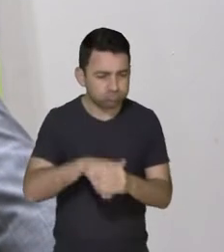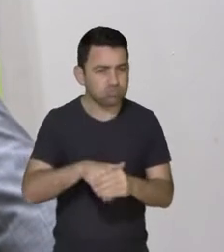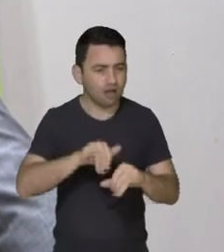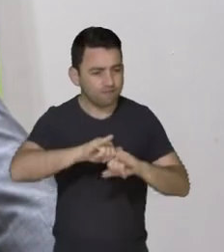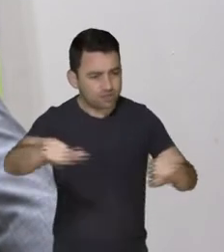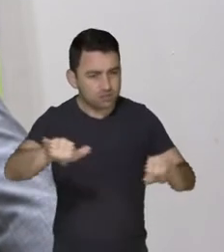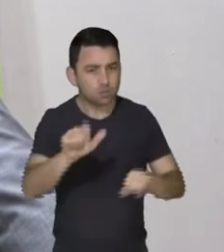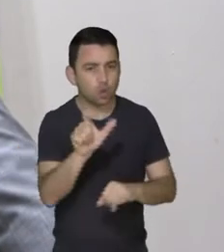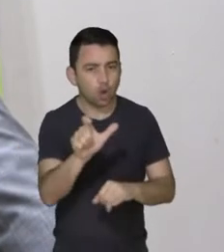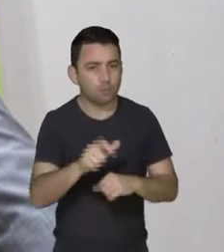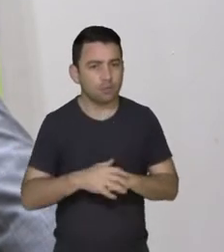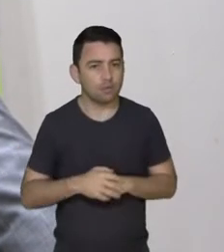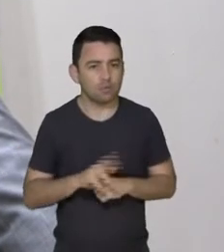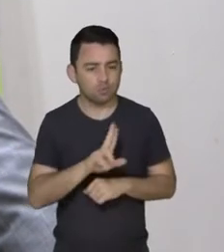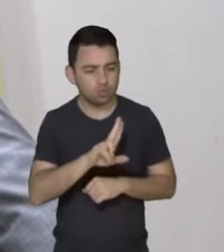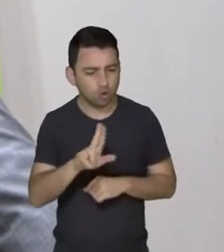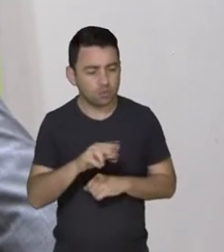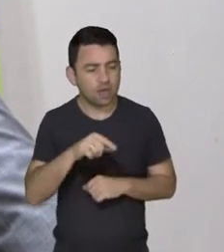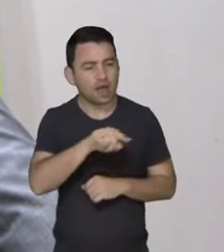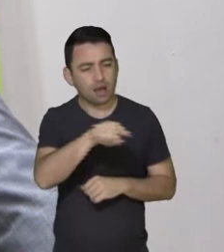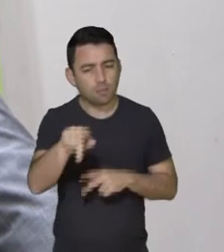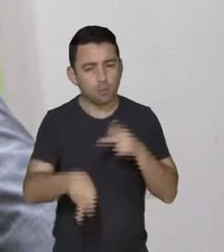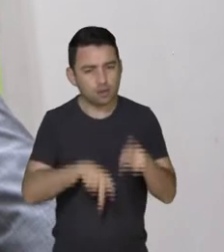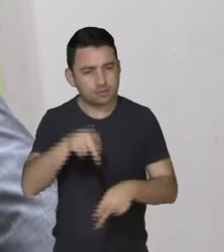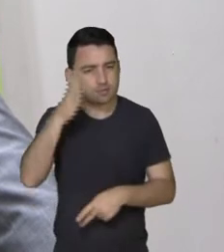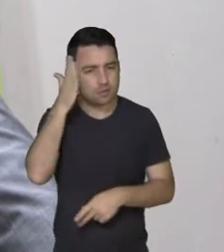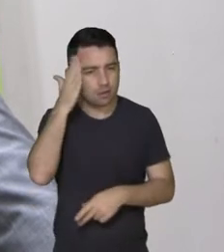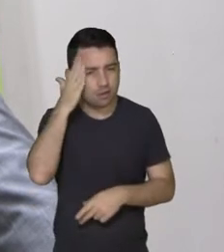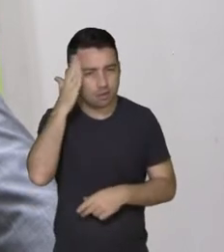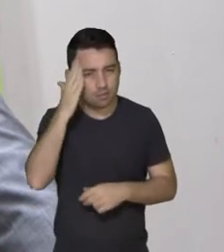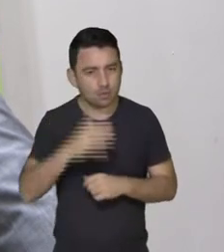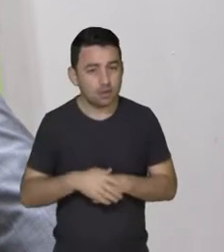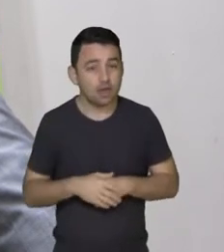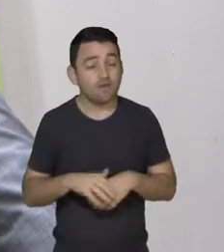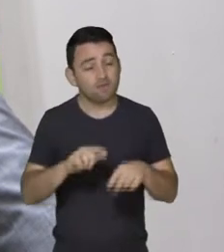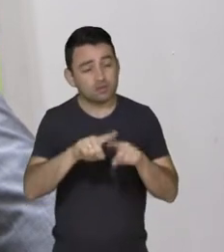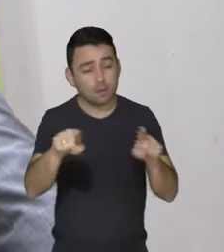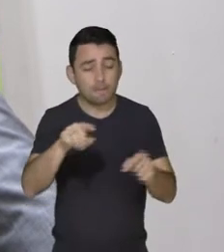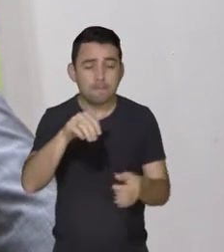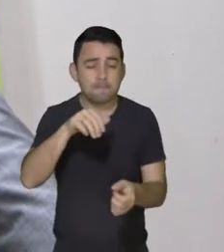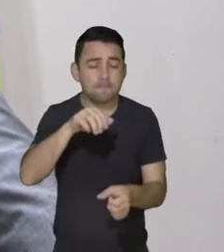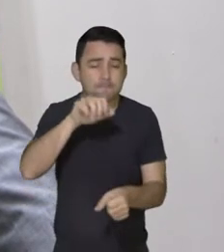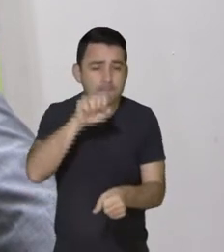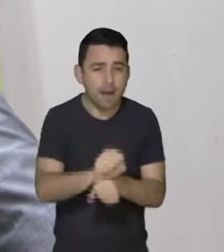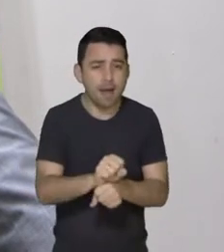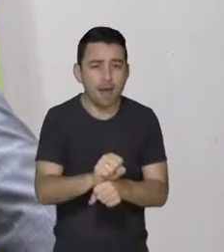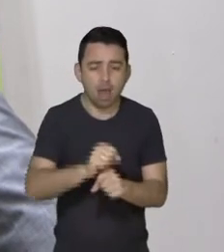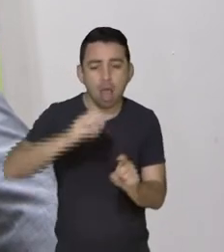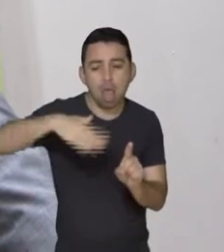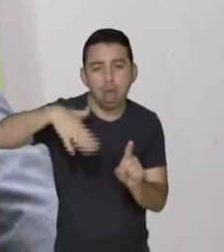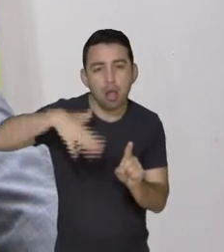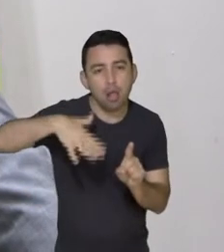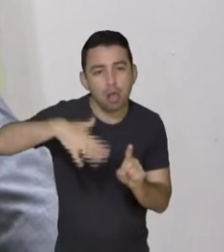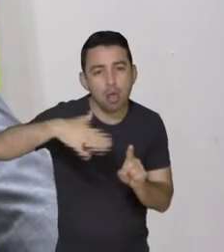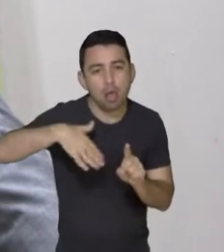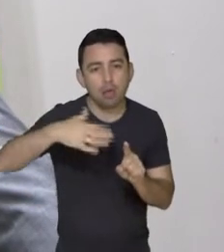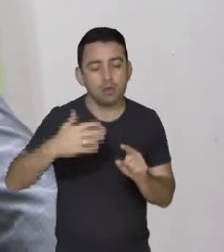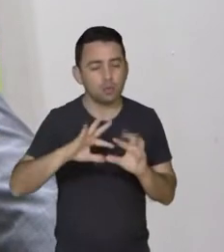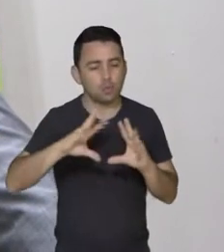população não é alienada e você vai parar de idolatrar bandidos quanto